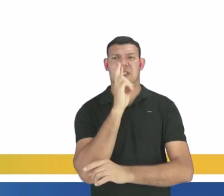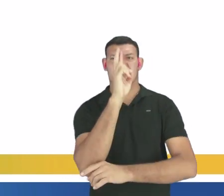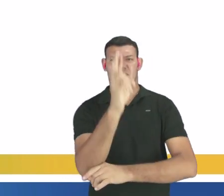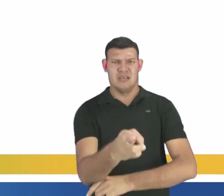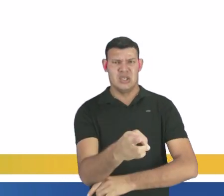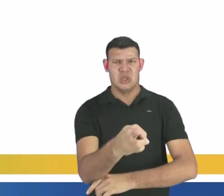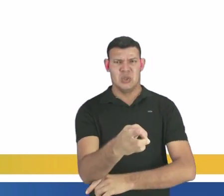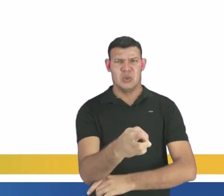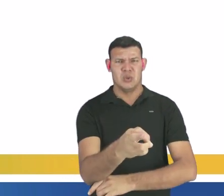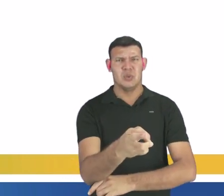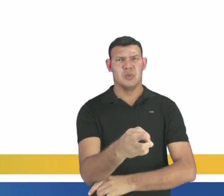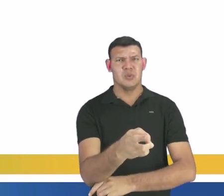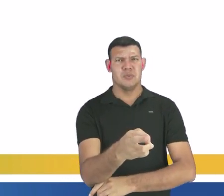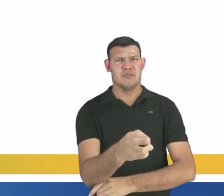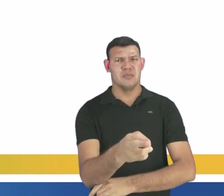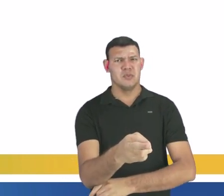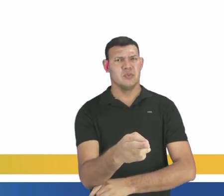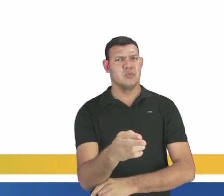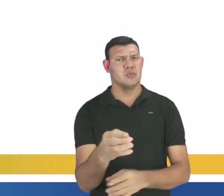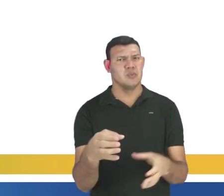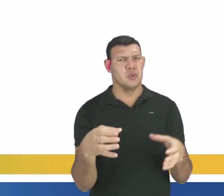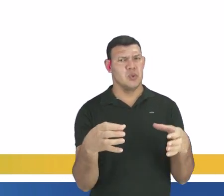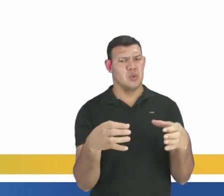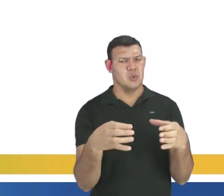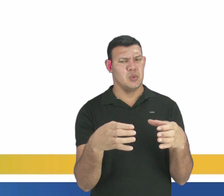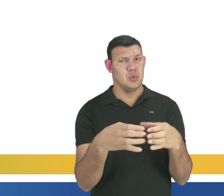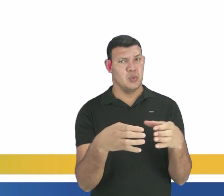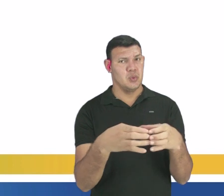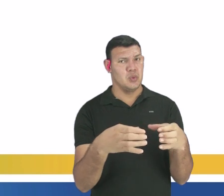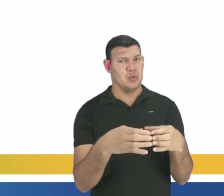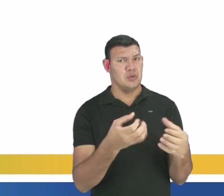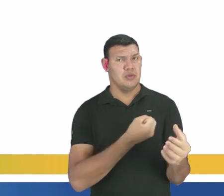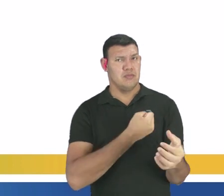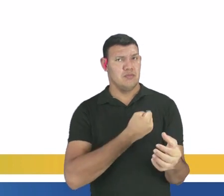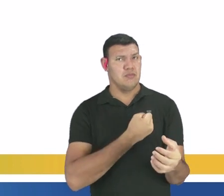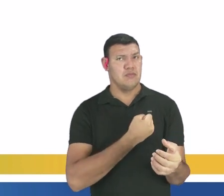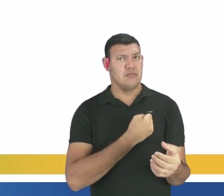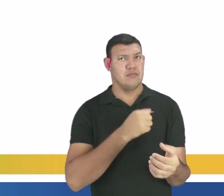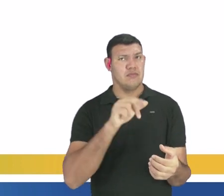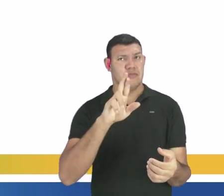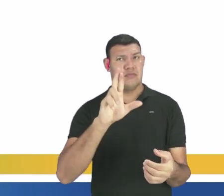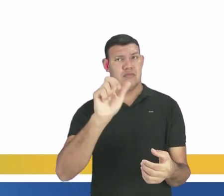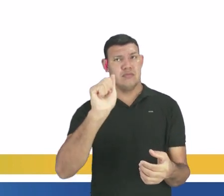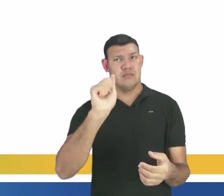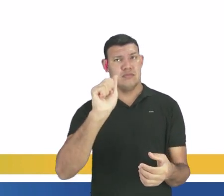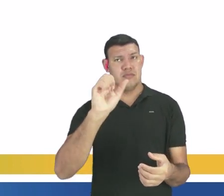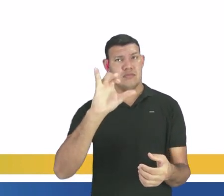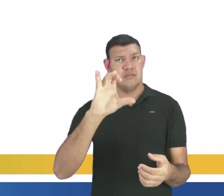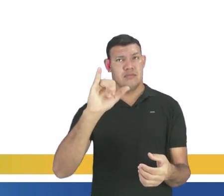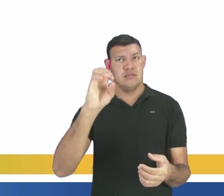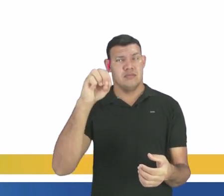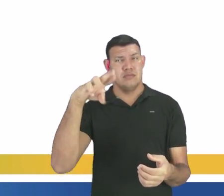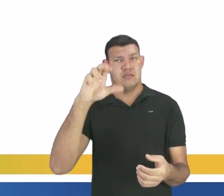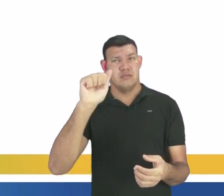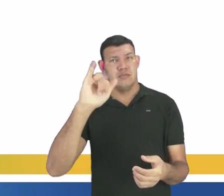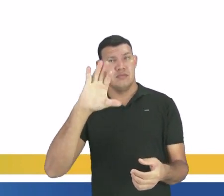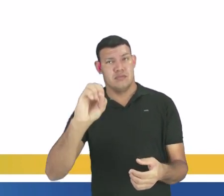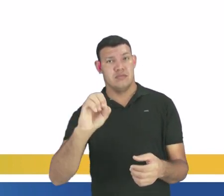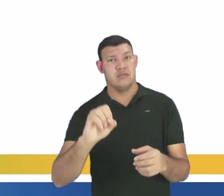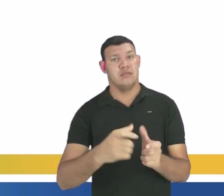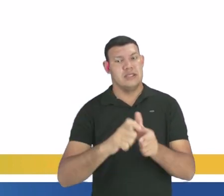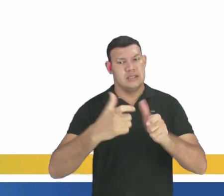do conjunto dos racionais. Aliás, e para ampliar a nossa conversa, dentro